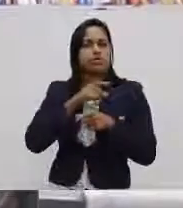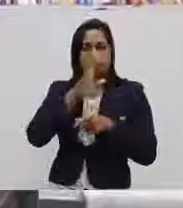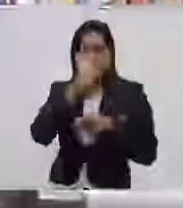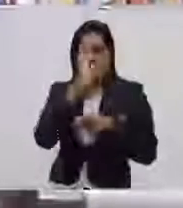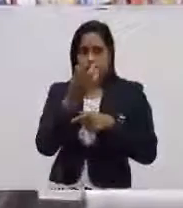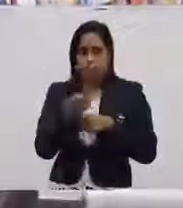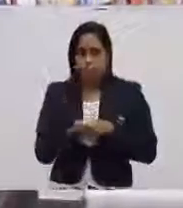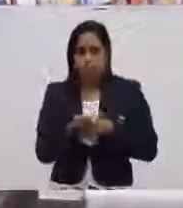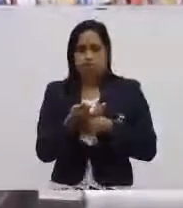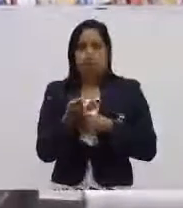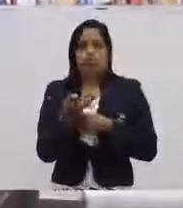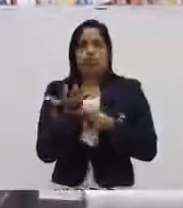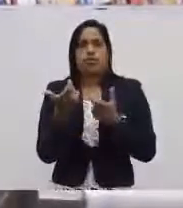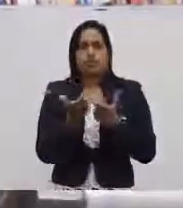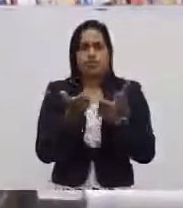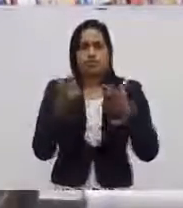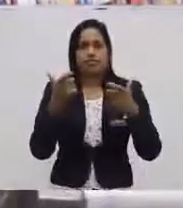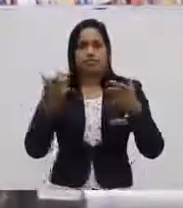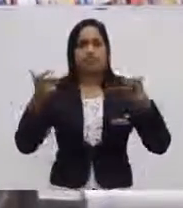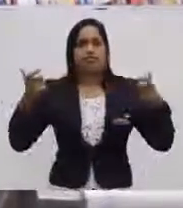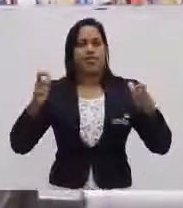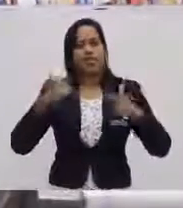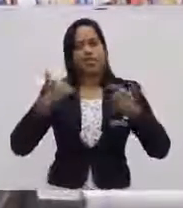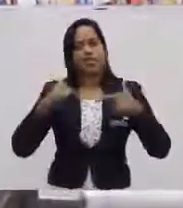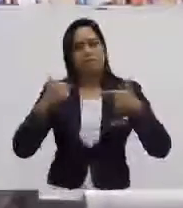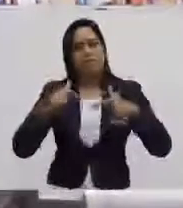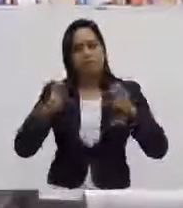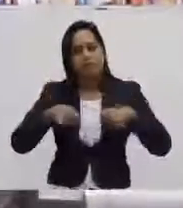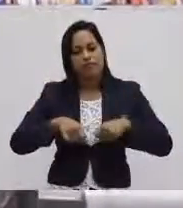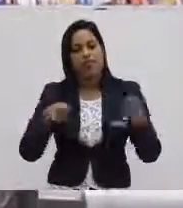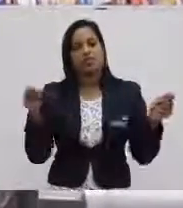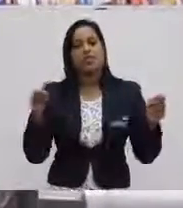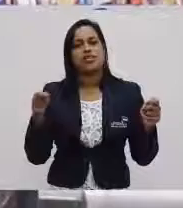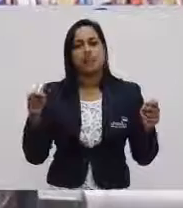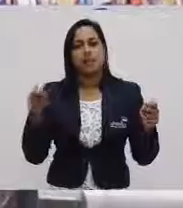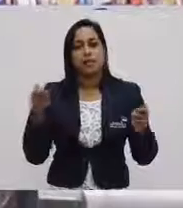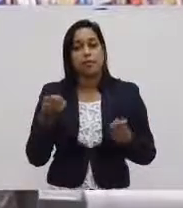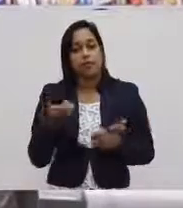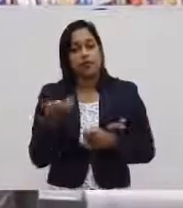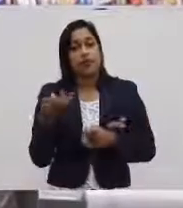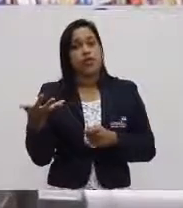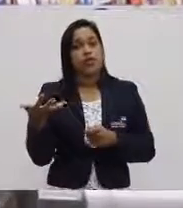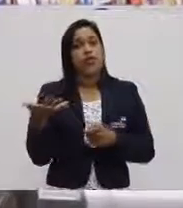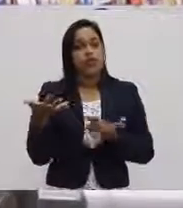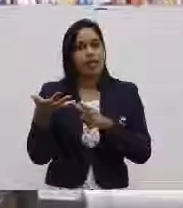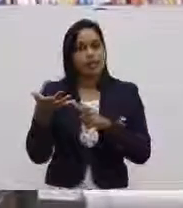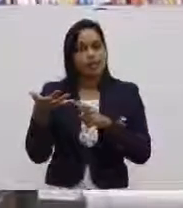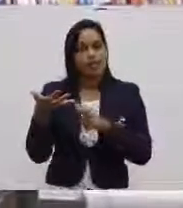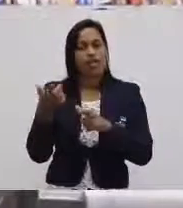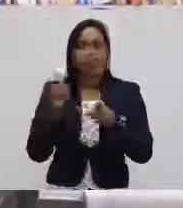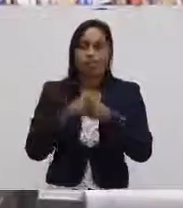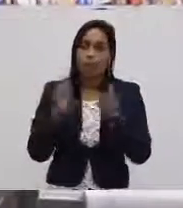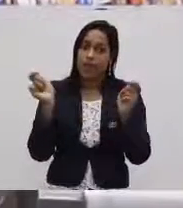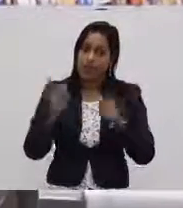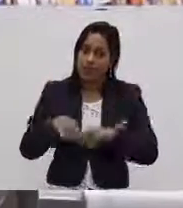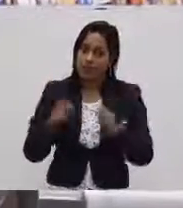de produtividade e eficiência. Olha lá duas palavrinhas que nós aprendemos na primeira competência.